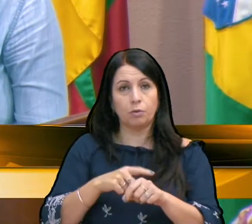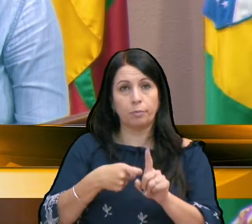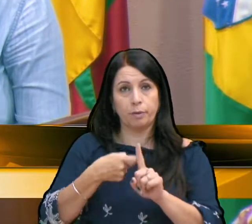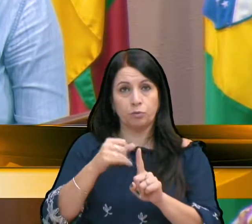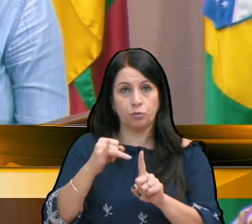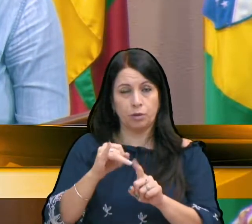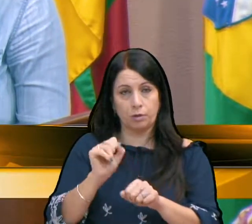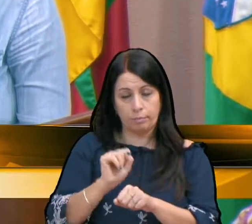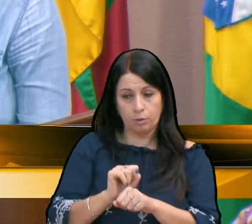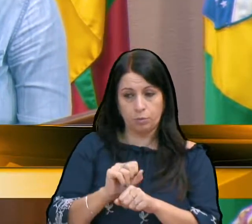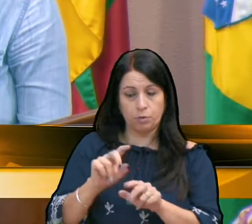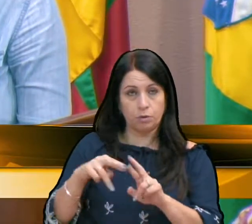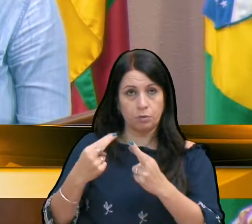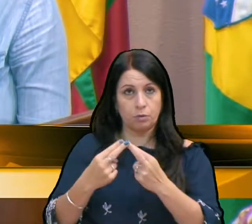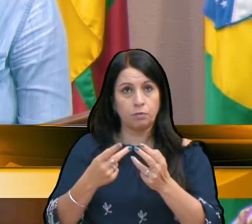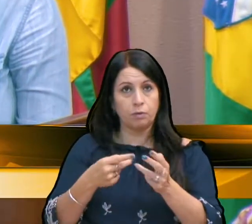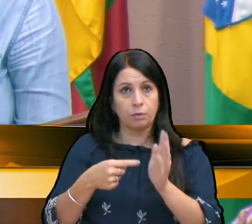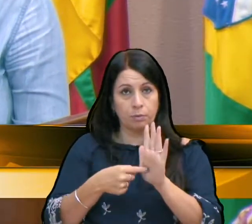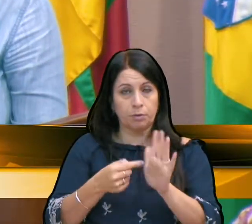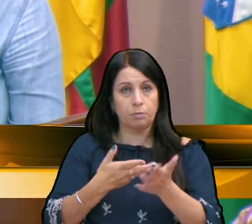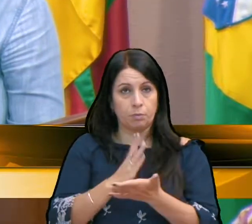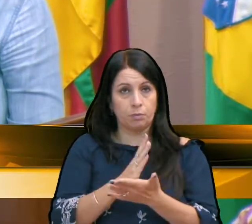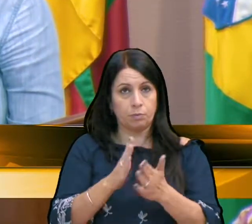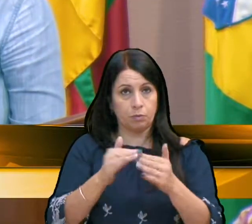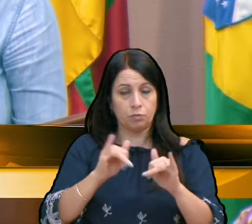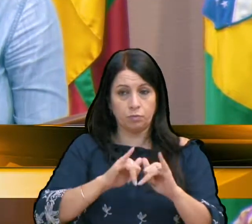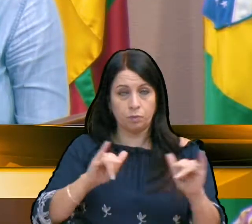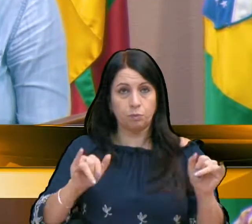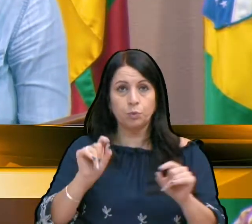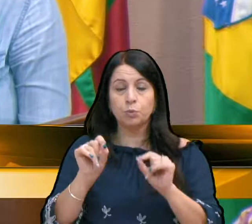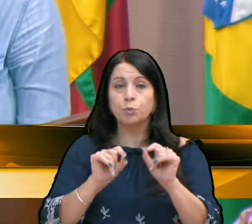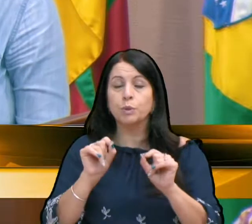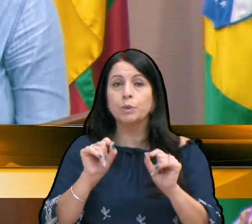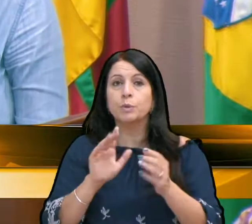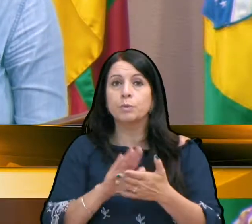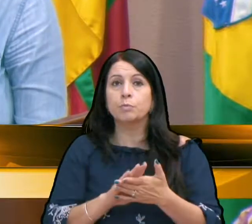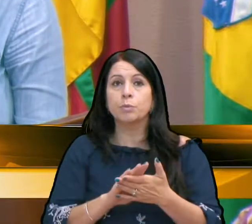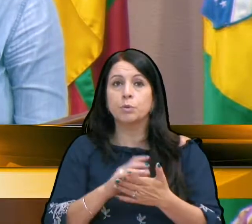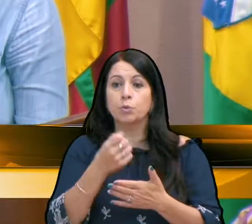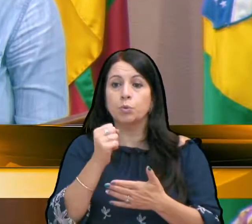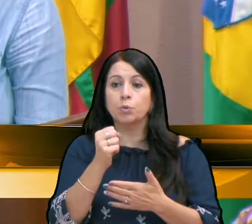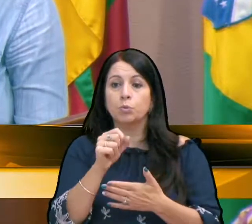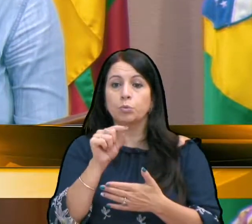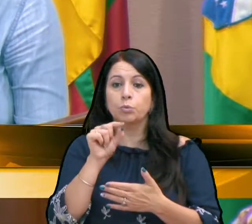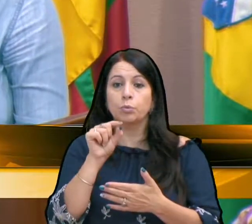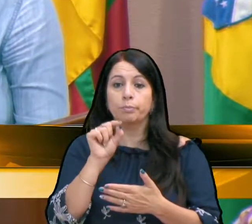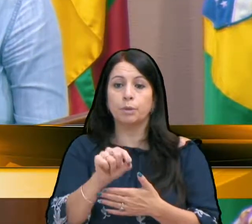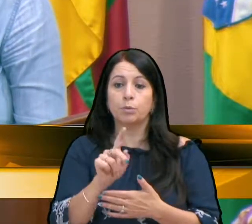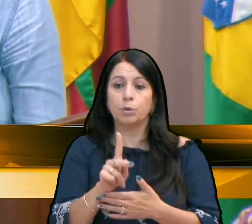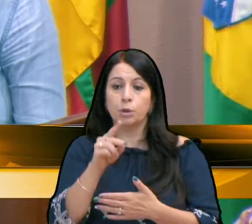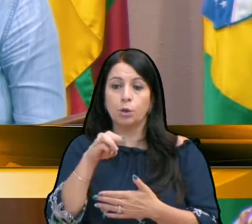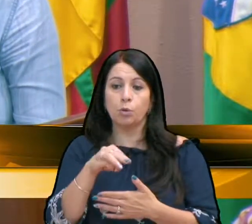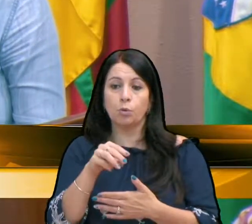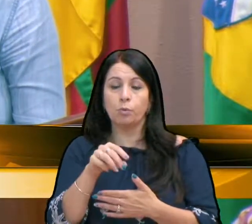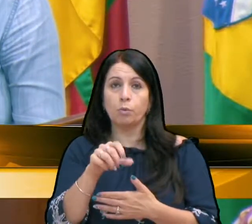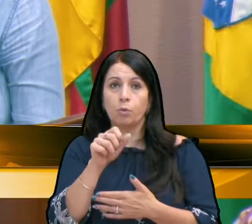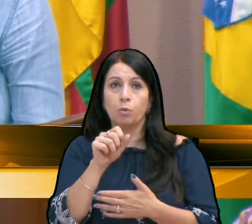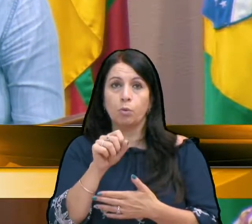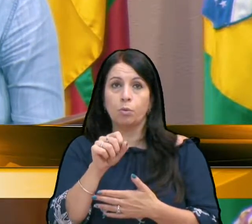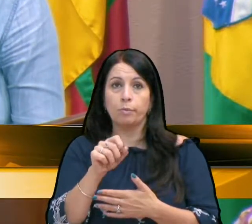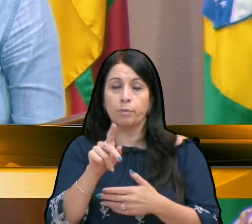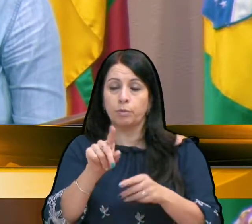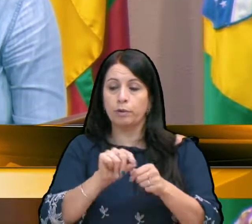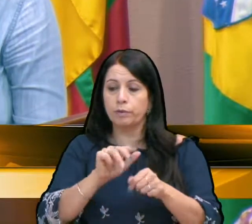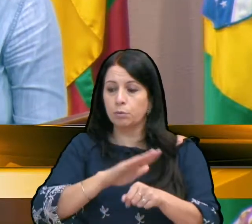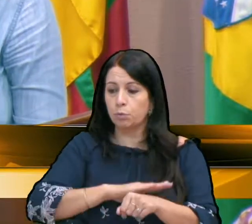eu apresentei nessa casa, foi aprovada, né, um pedido de informações que tratava sobre os 8 mil quilômetros de manutenção